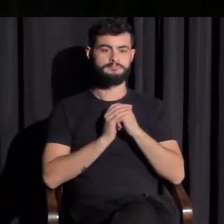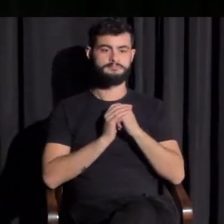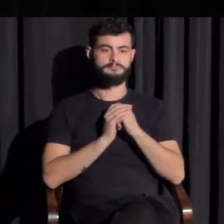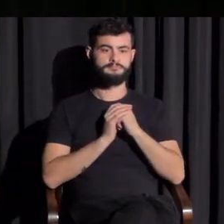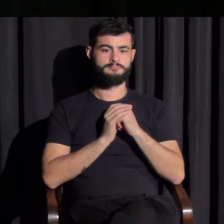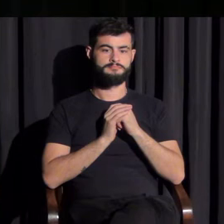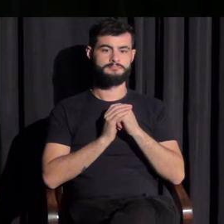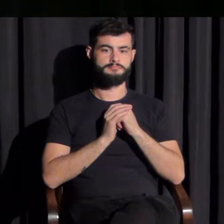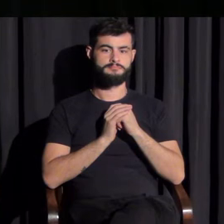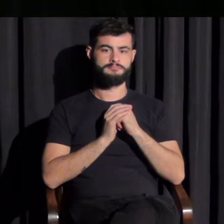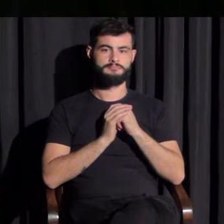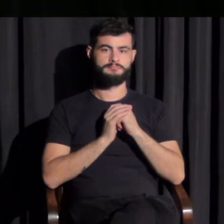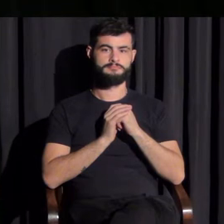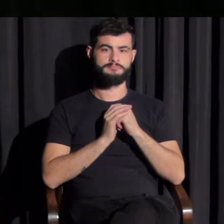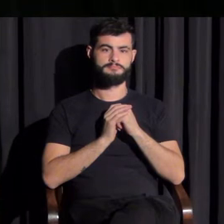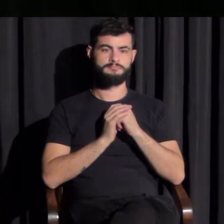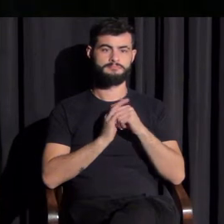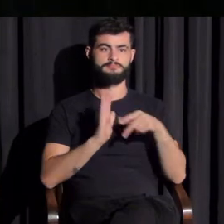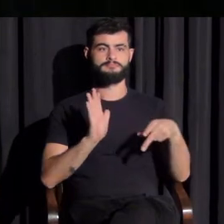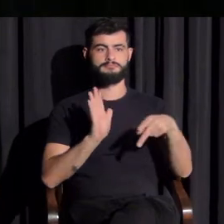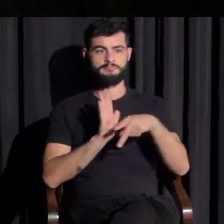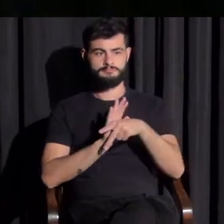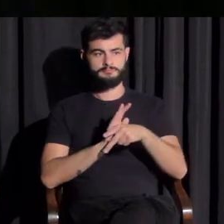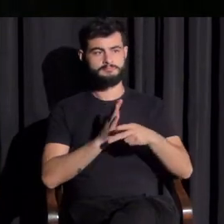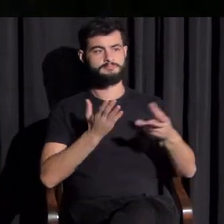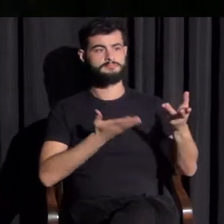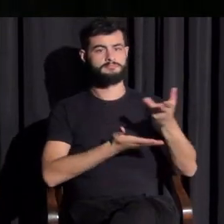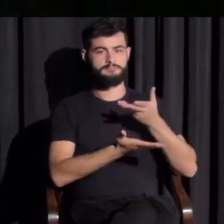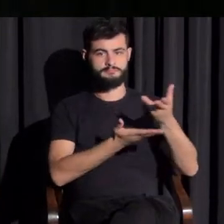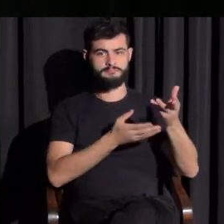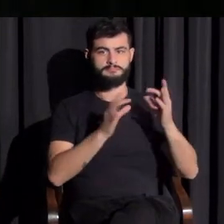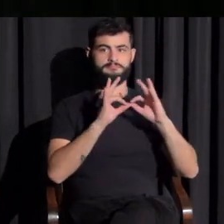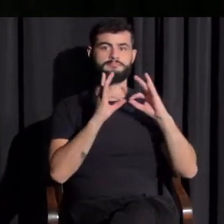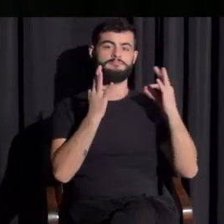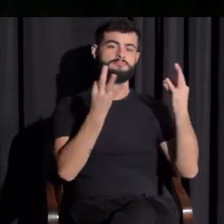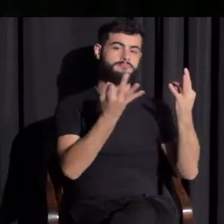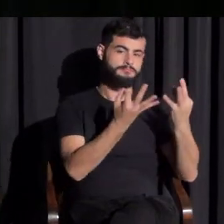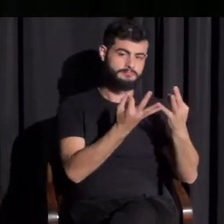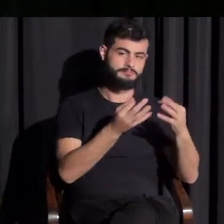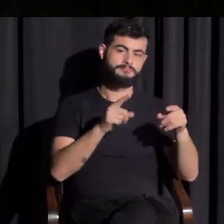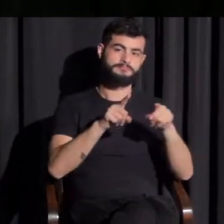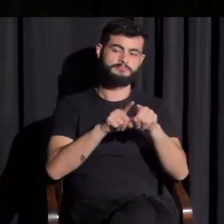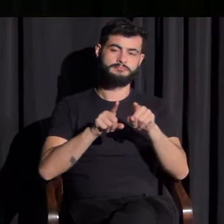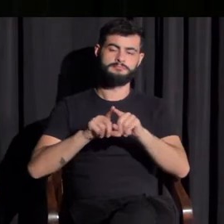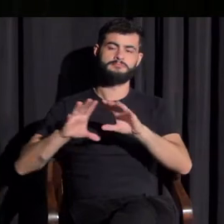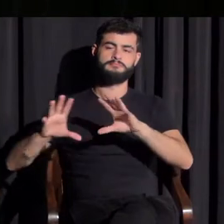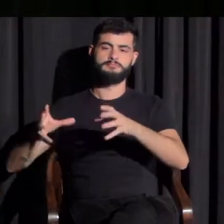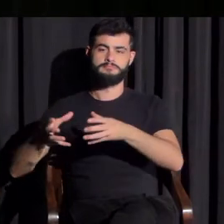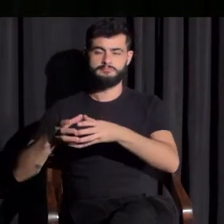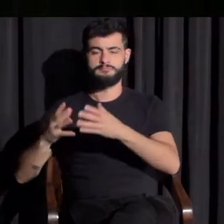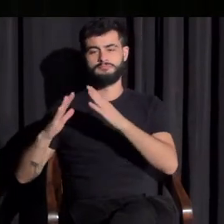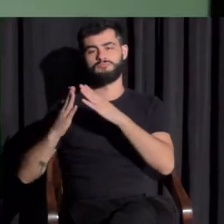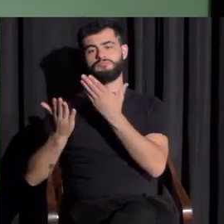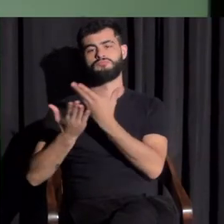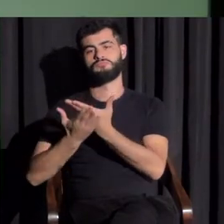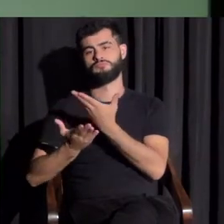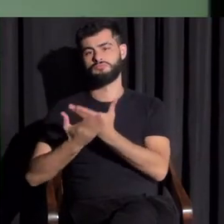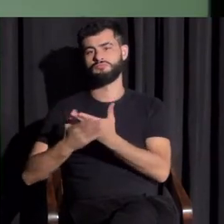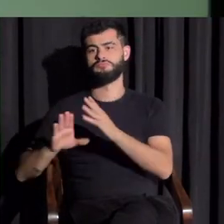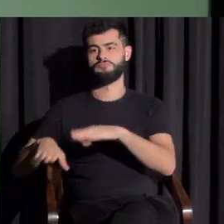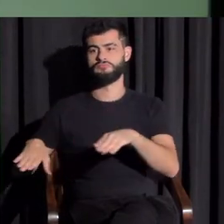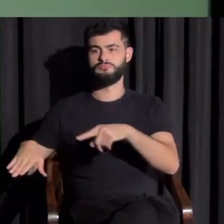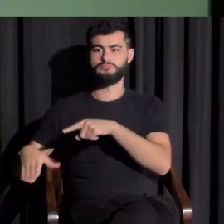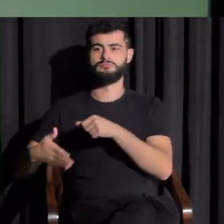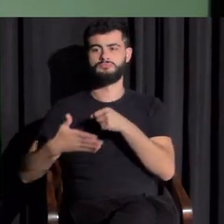a relação que vai sendo estabelecida entre as famílias e as instituições de educação infantil, né, as famílias e luta por moradia. Né. Um